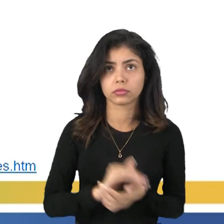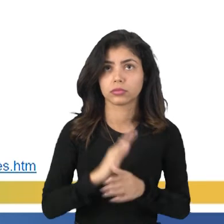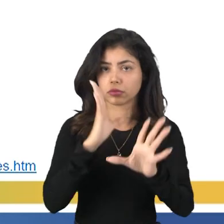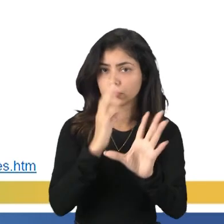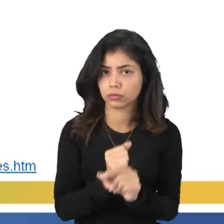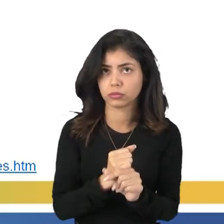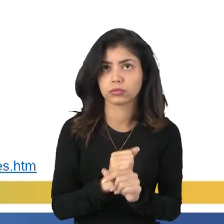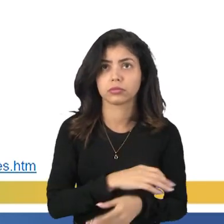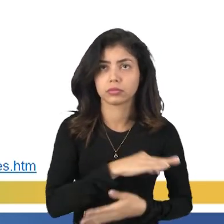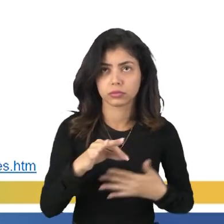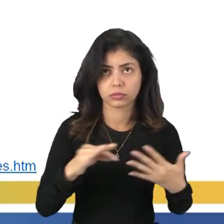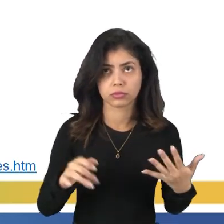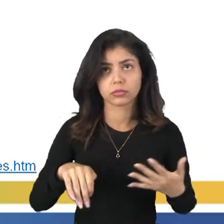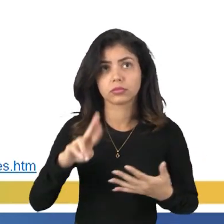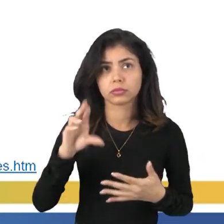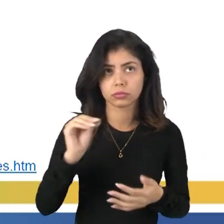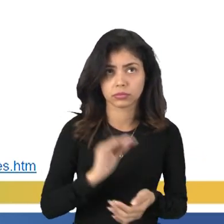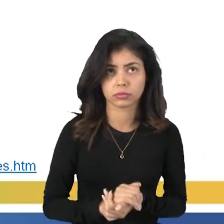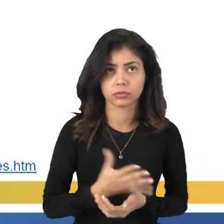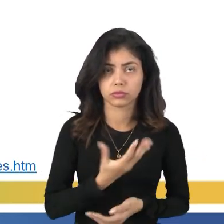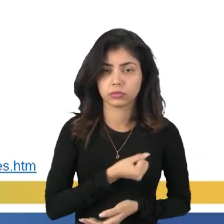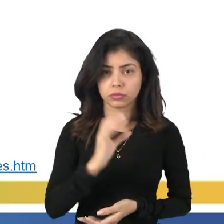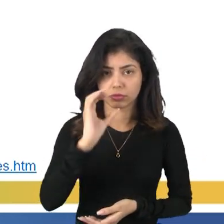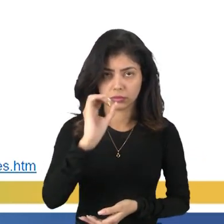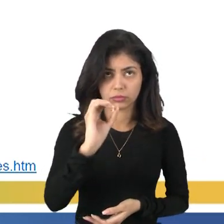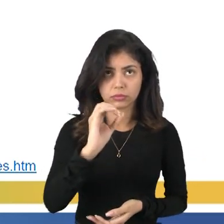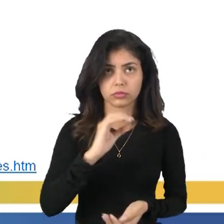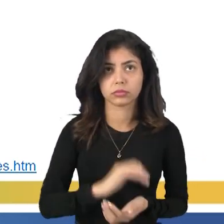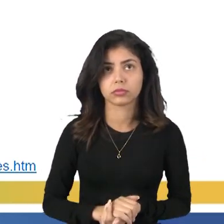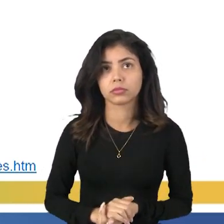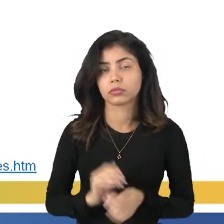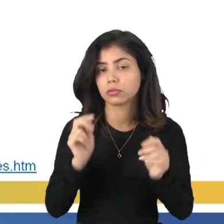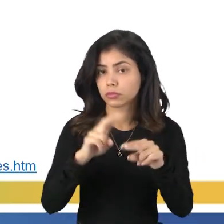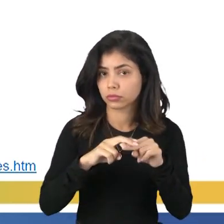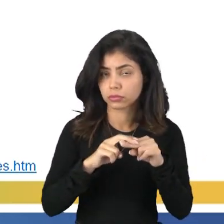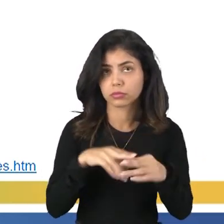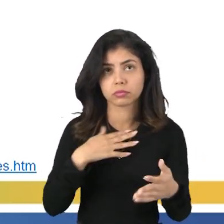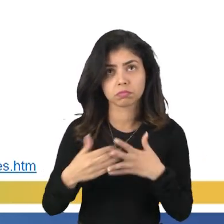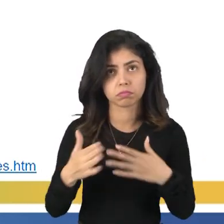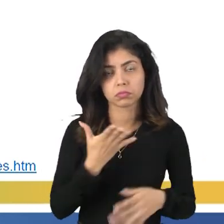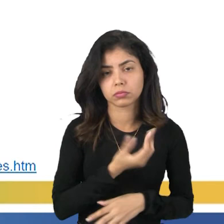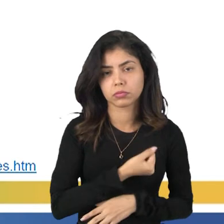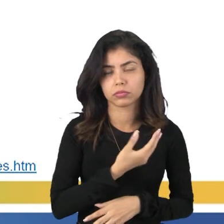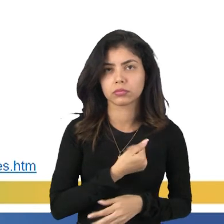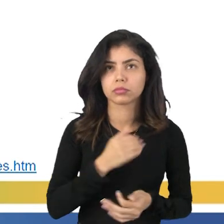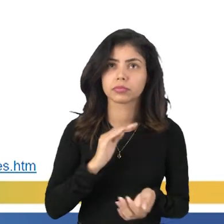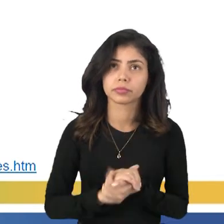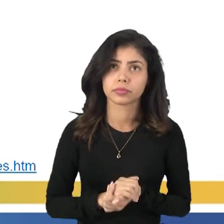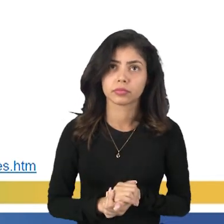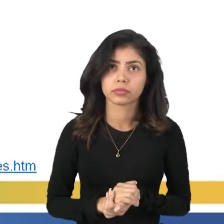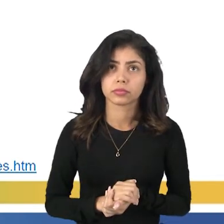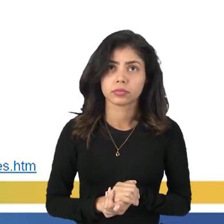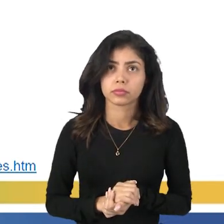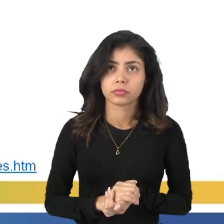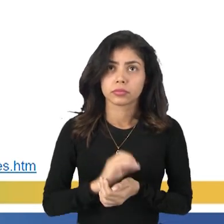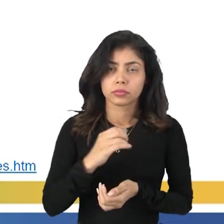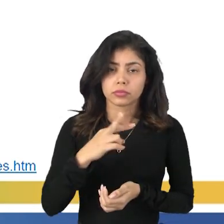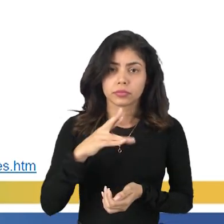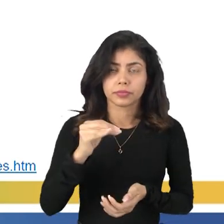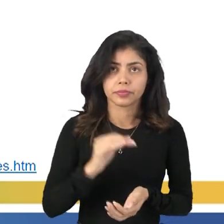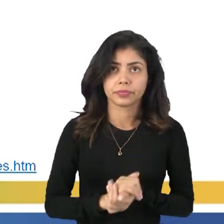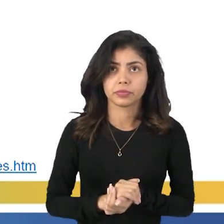qualquer nade são o elemento neutro é o número zero por em qualquer número ou